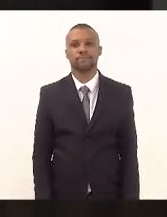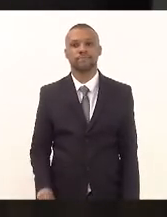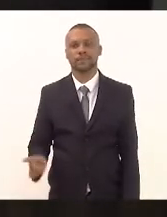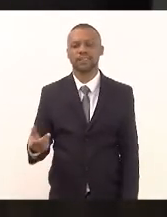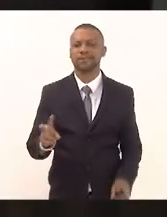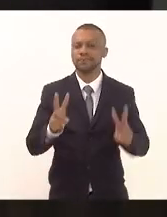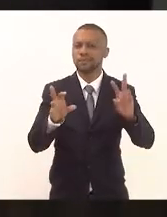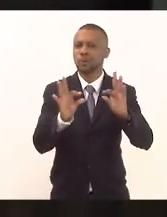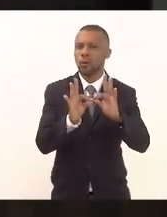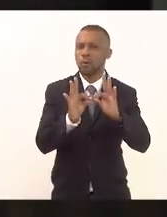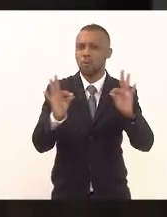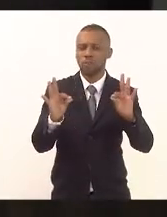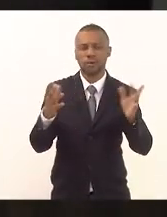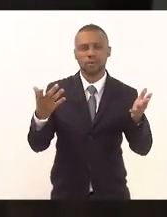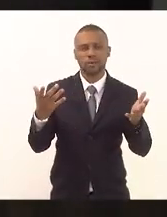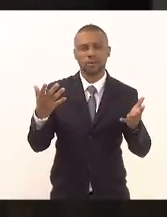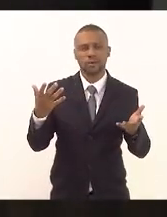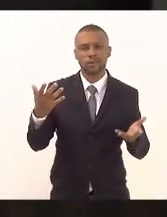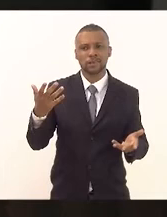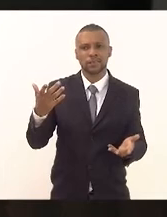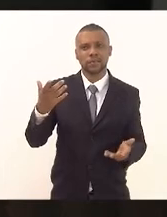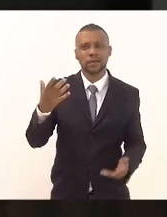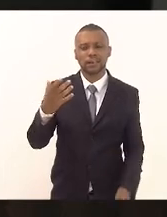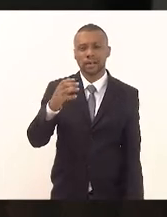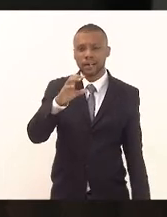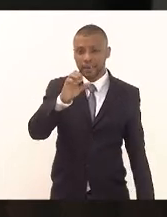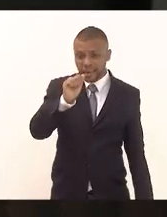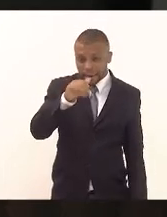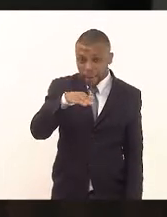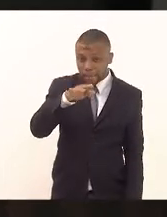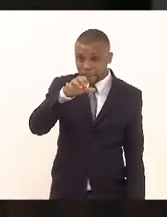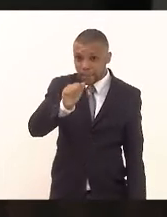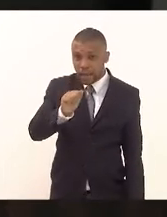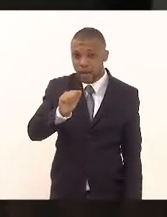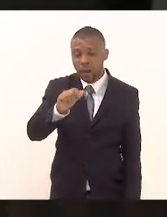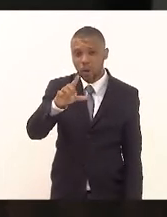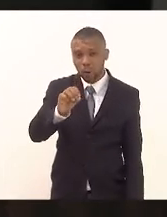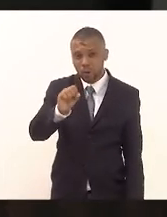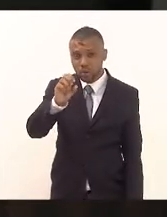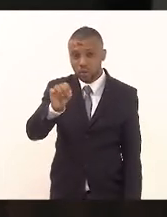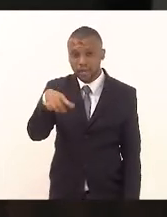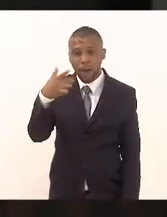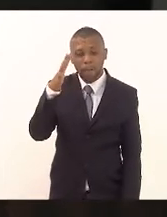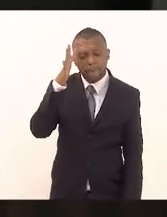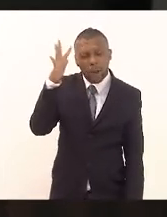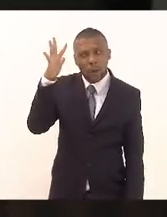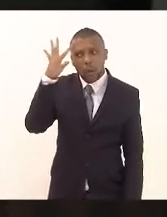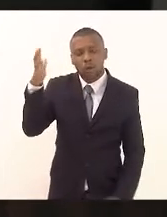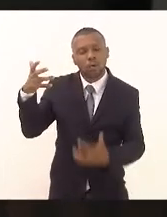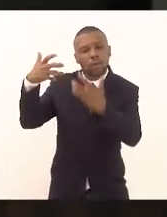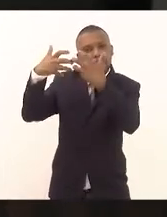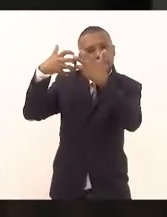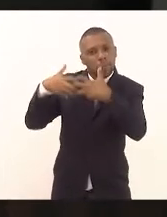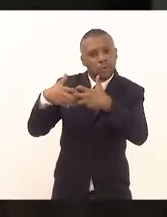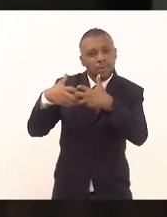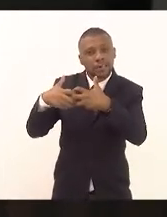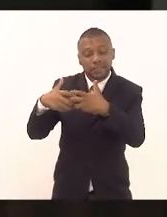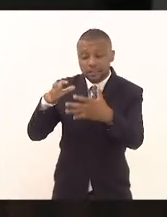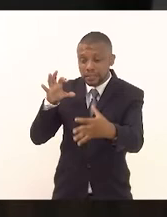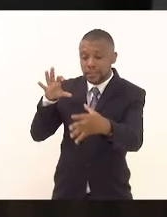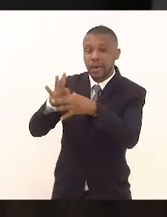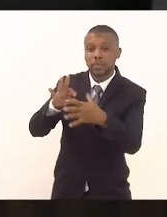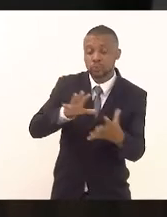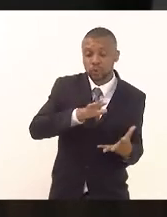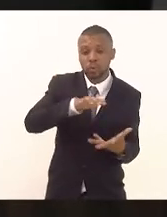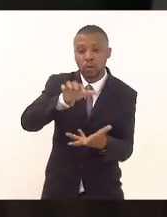lo superficial, também cambia lo profundo. Cambia o modo de pensar, cambia todo nesse mundo.